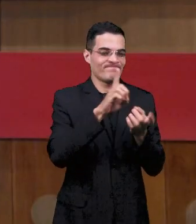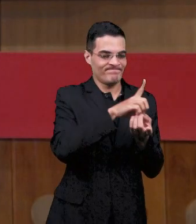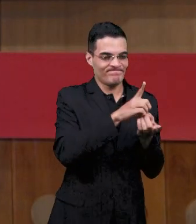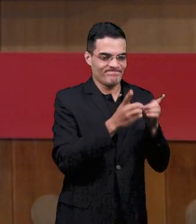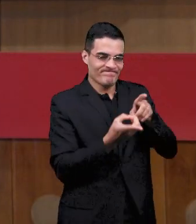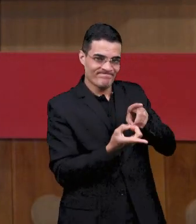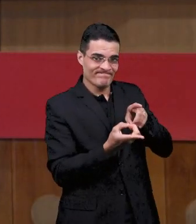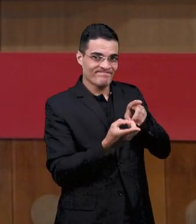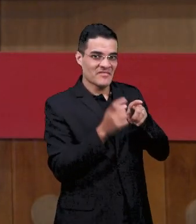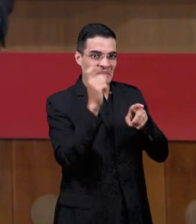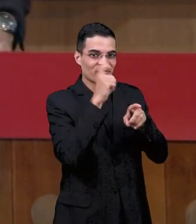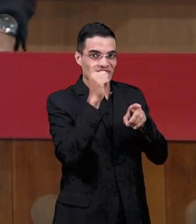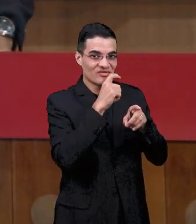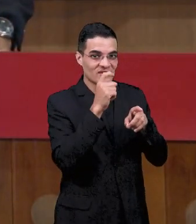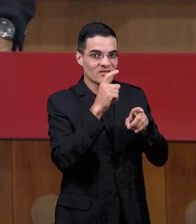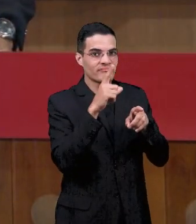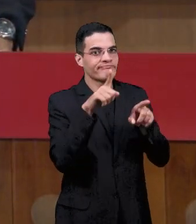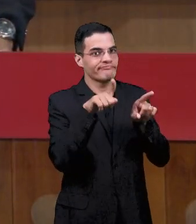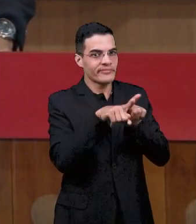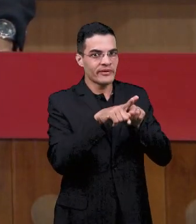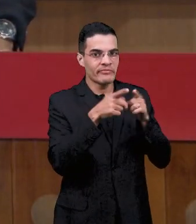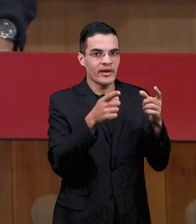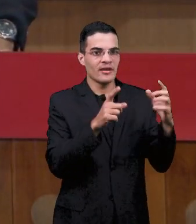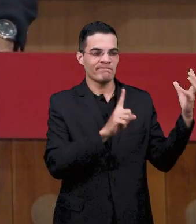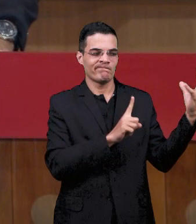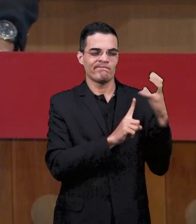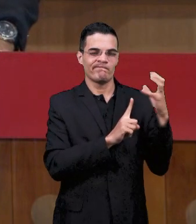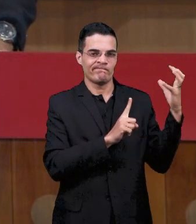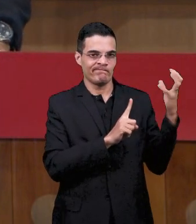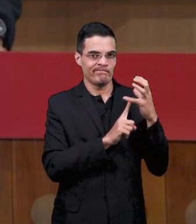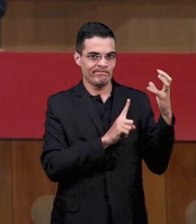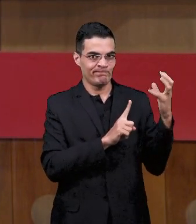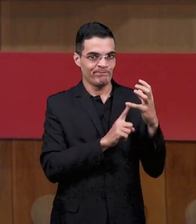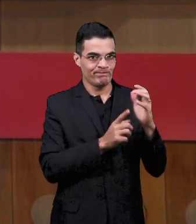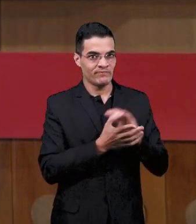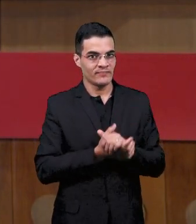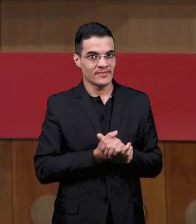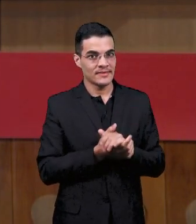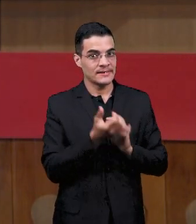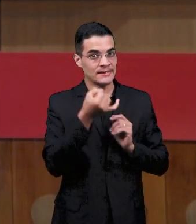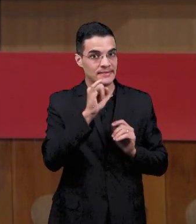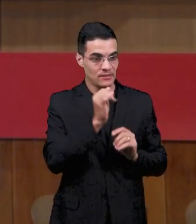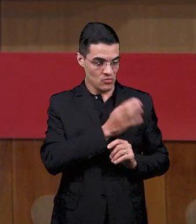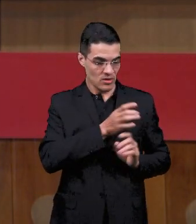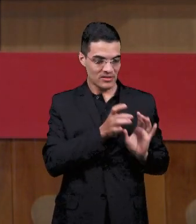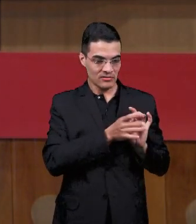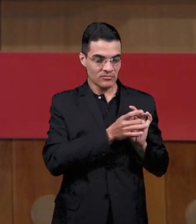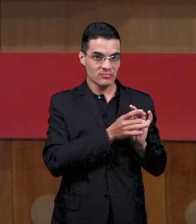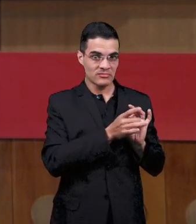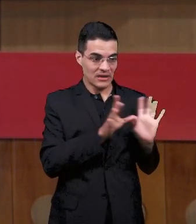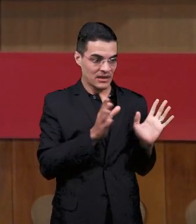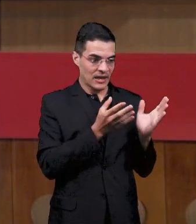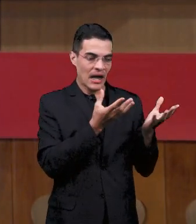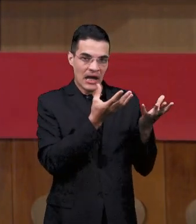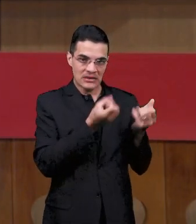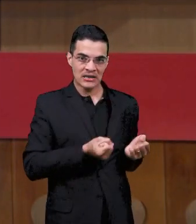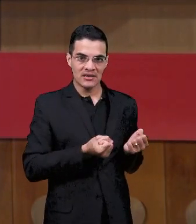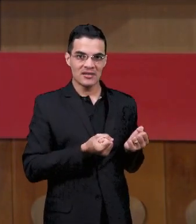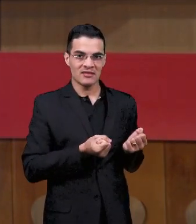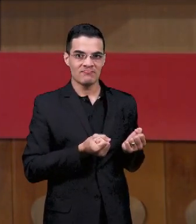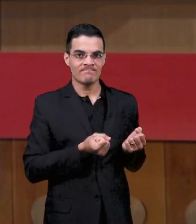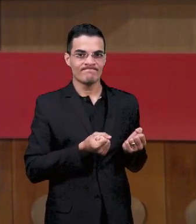As irmãs estão entendendo? Nos últimos dias, muitos apostatarão da